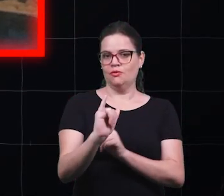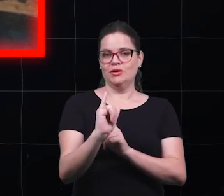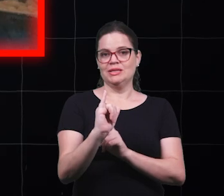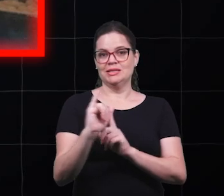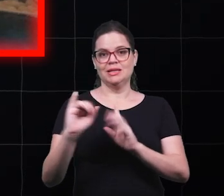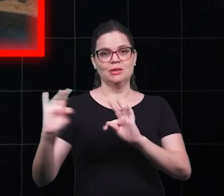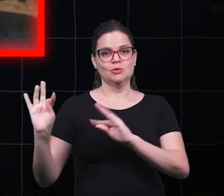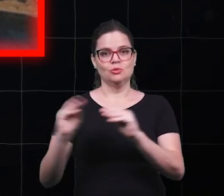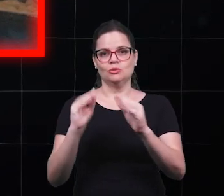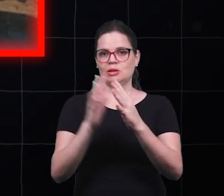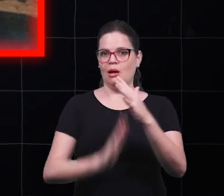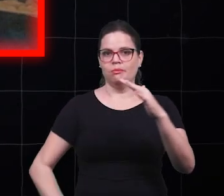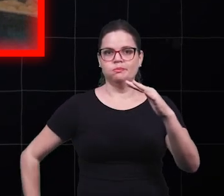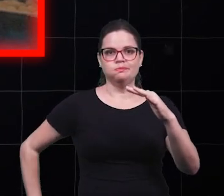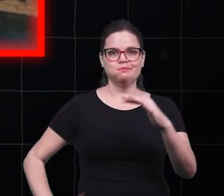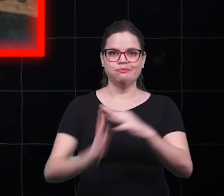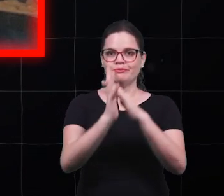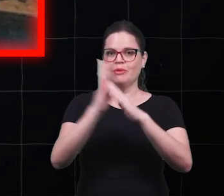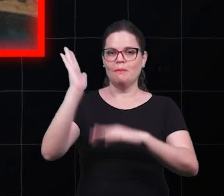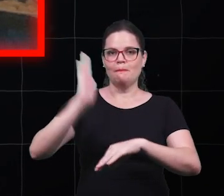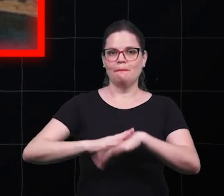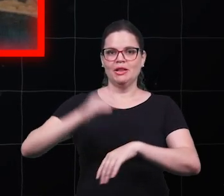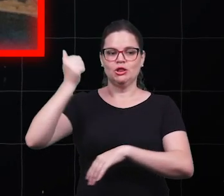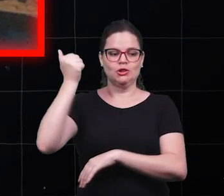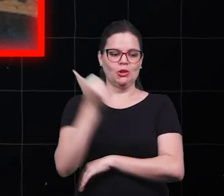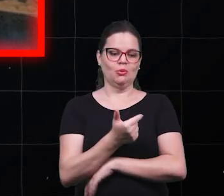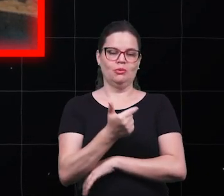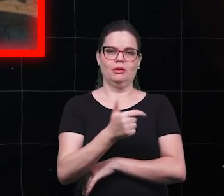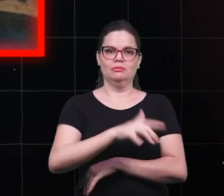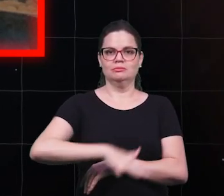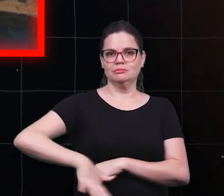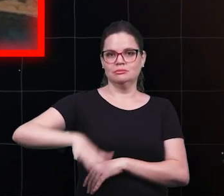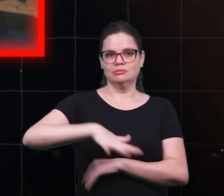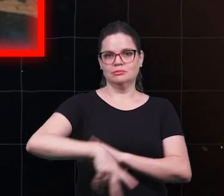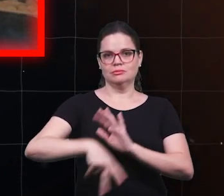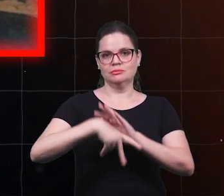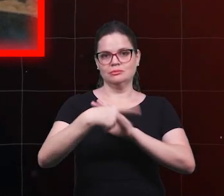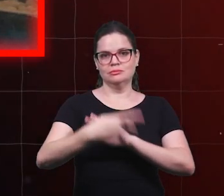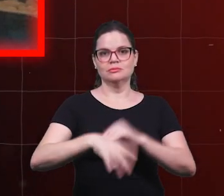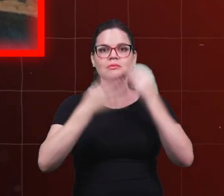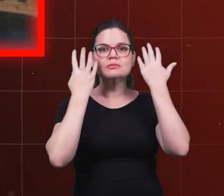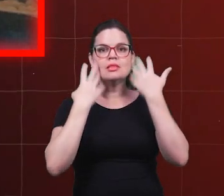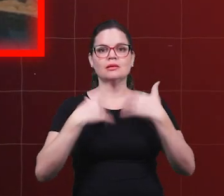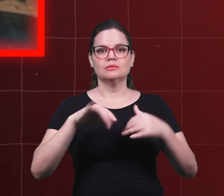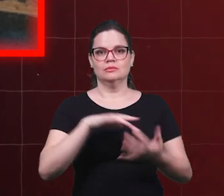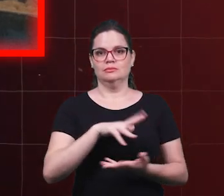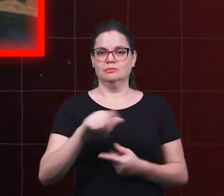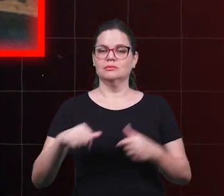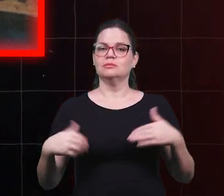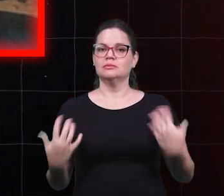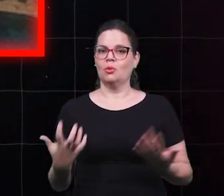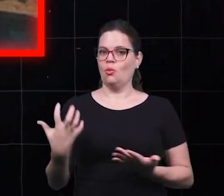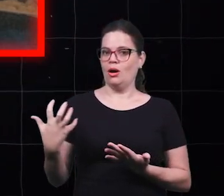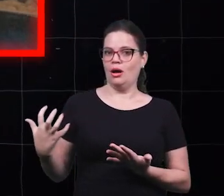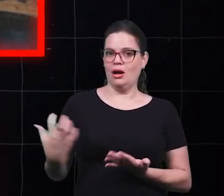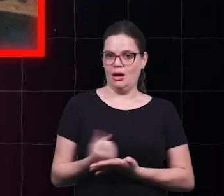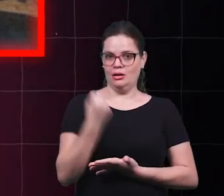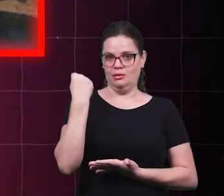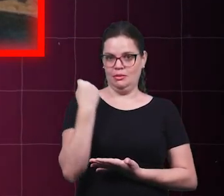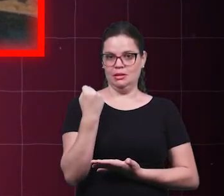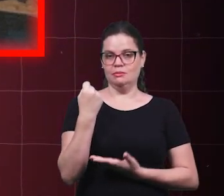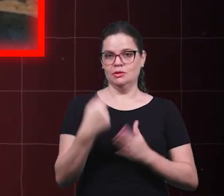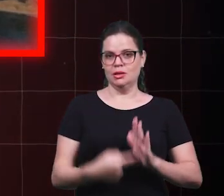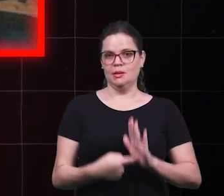limitações que são impostas pela física e pelas leis naturais. Então, no arrebatamento, como está escrito lá em 1